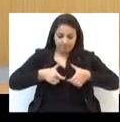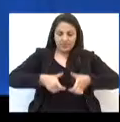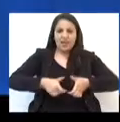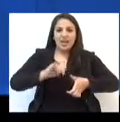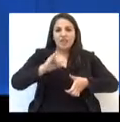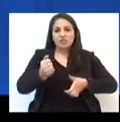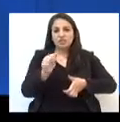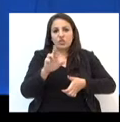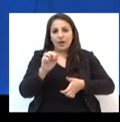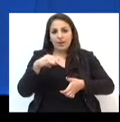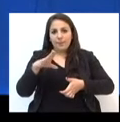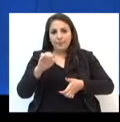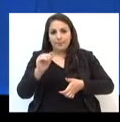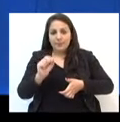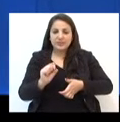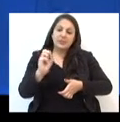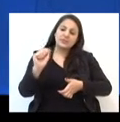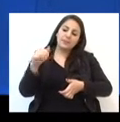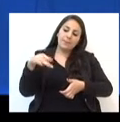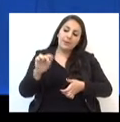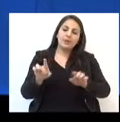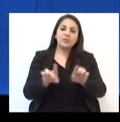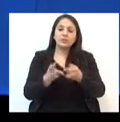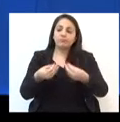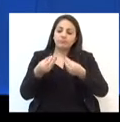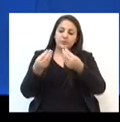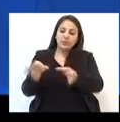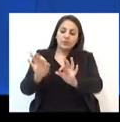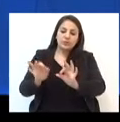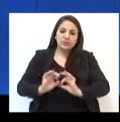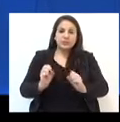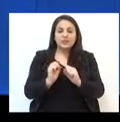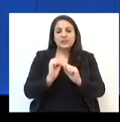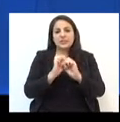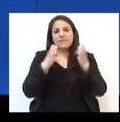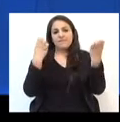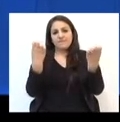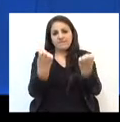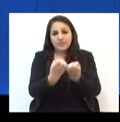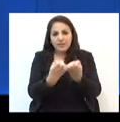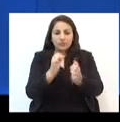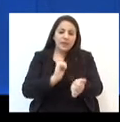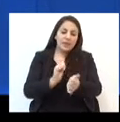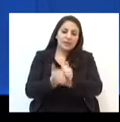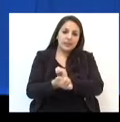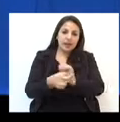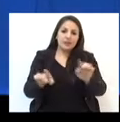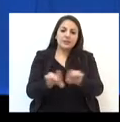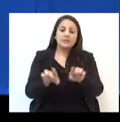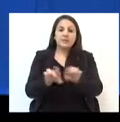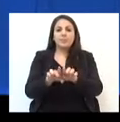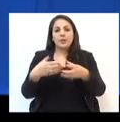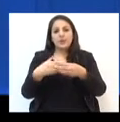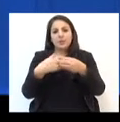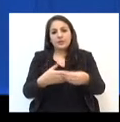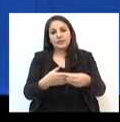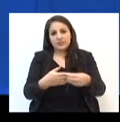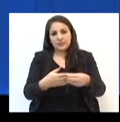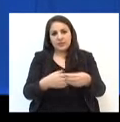Correia. A distinção será entregue aos organizadores de eventos, atletas e dirigentes que se destacam na